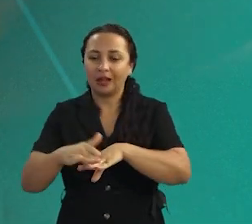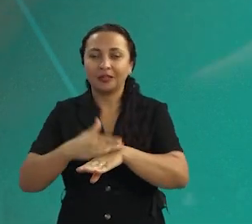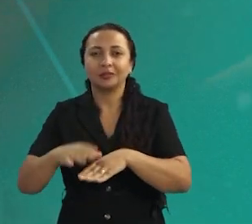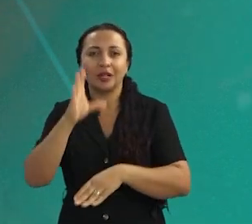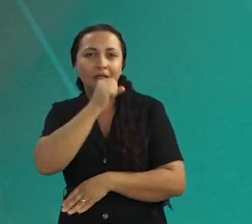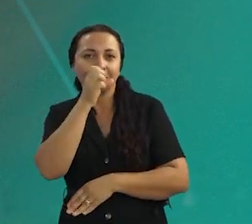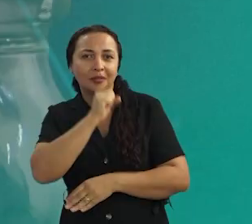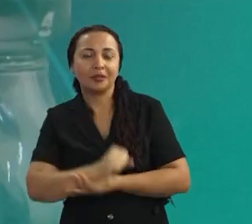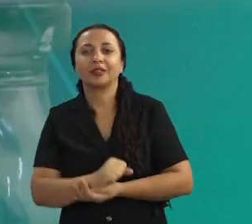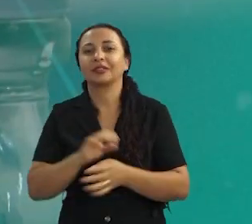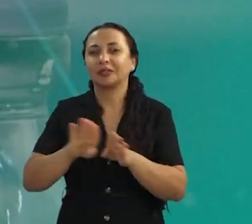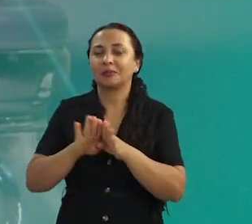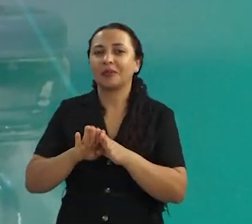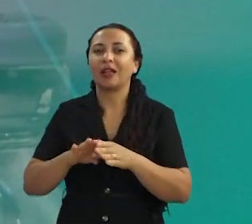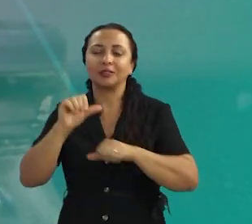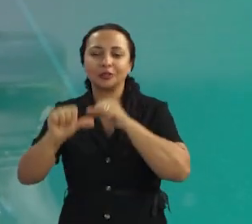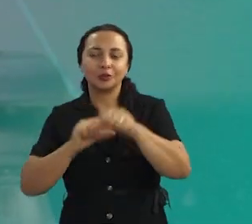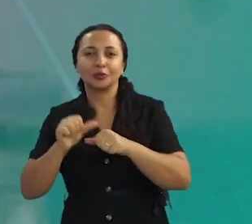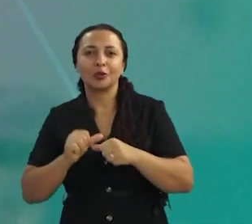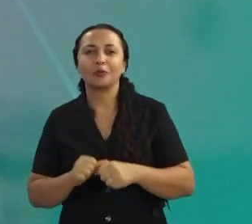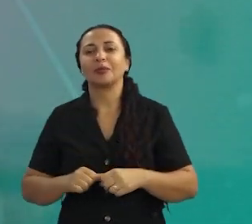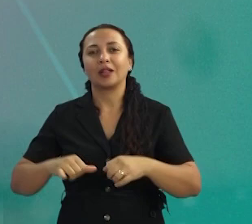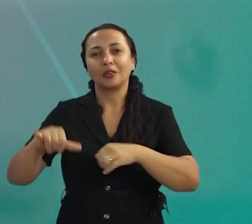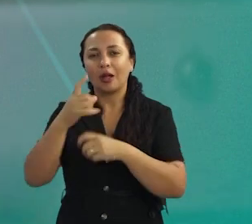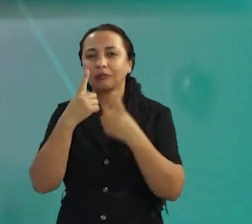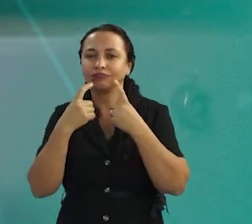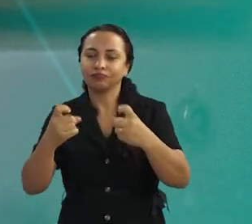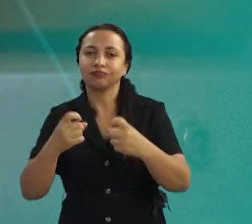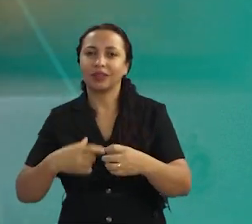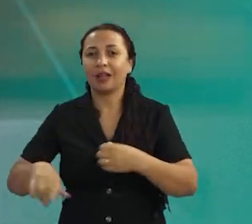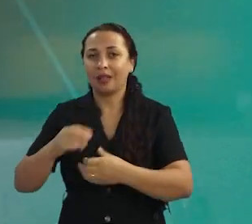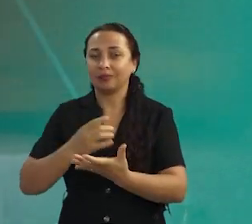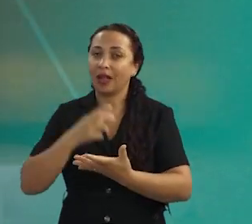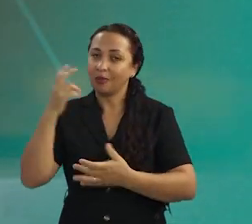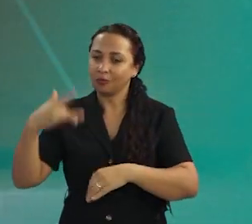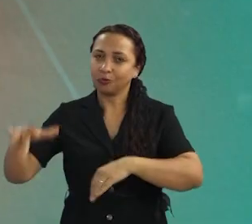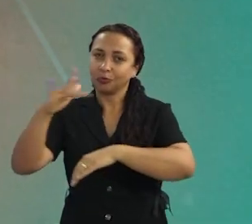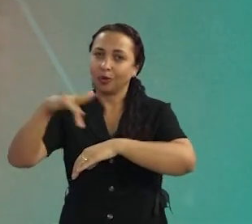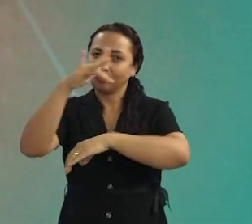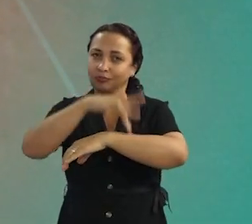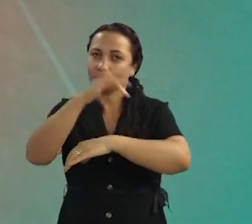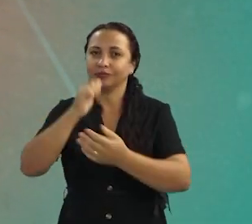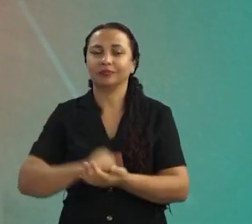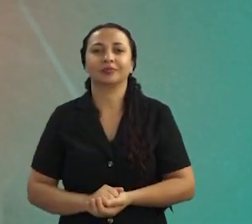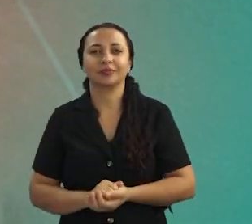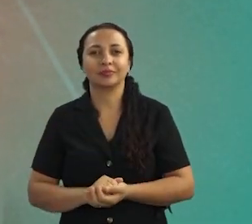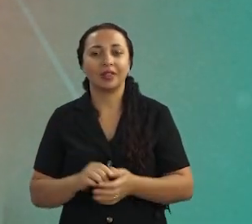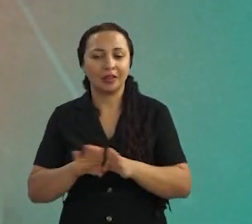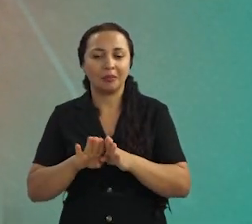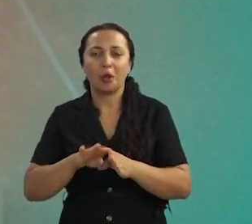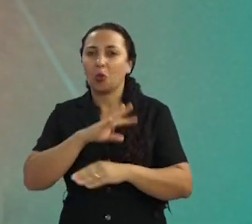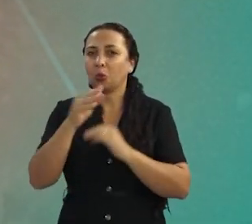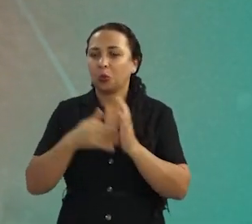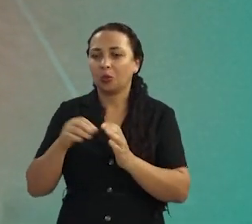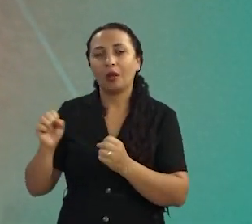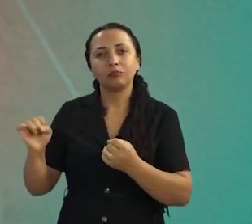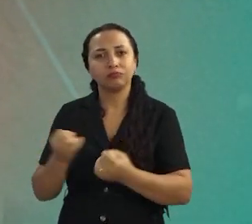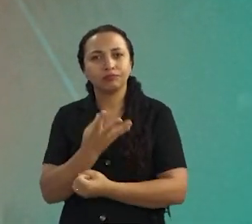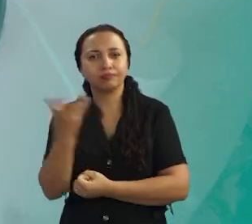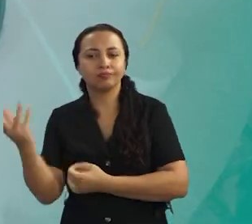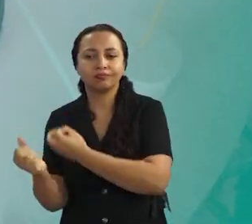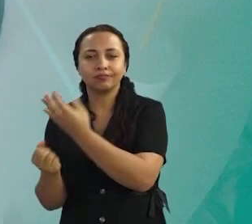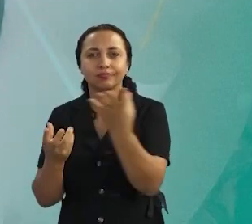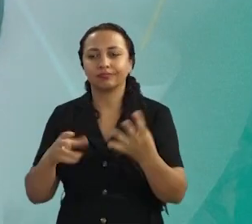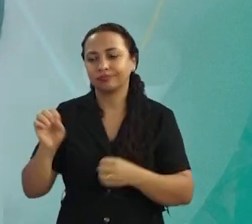da laranja é a matéria-prima no desenvolvimento de um larvicida contra o Aedes aegypti. E ainda, nem tudo o que não se planta é